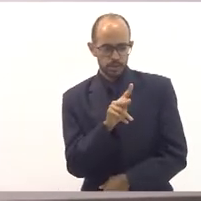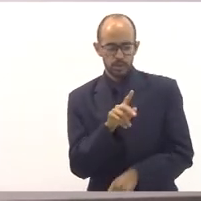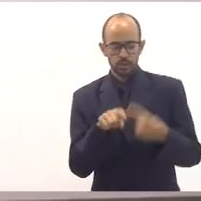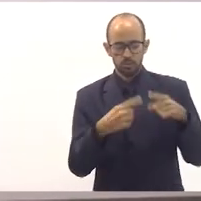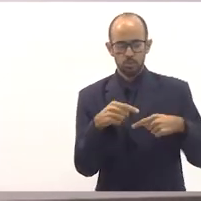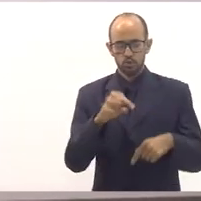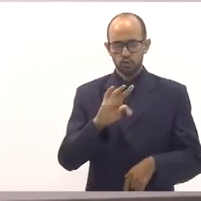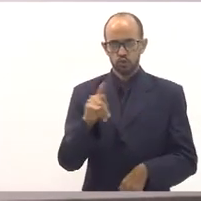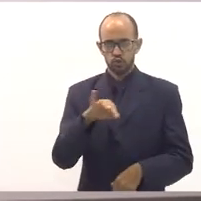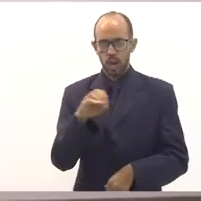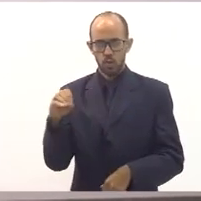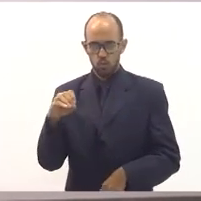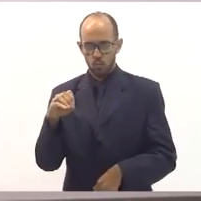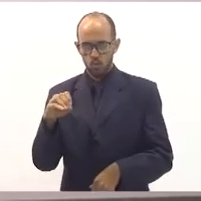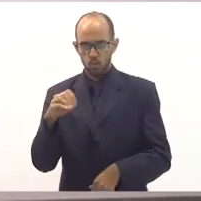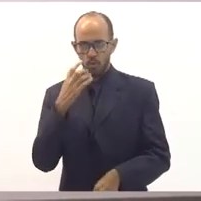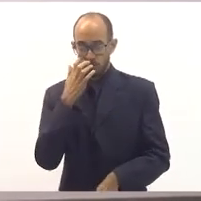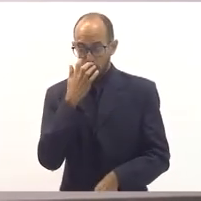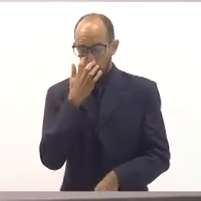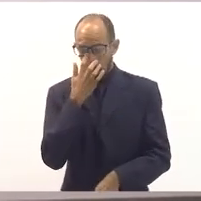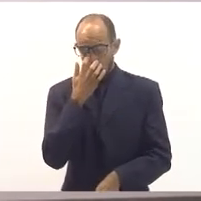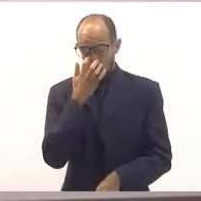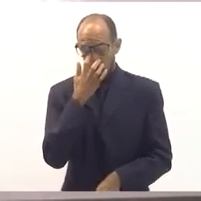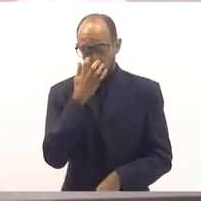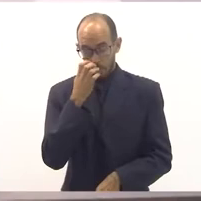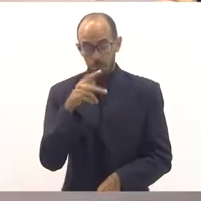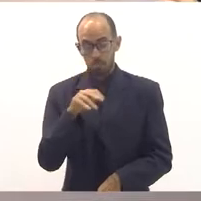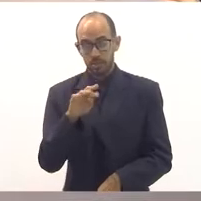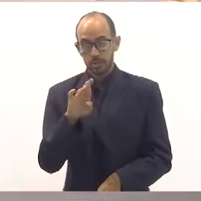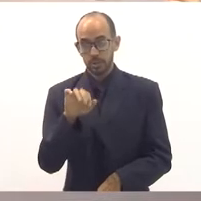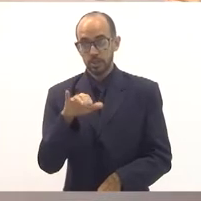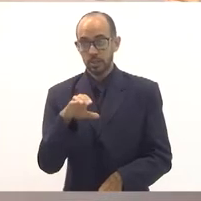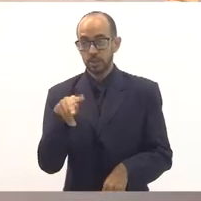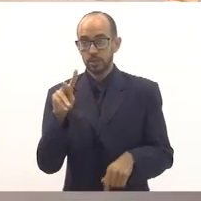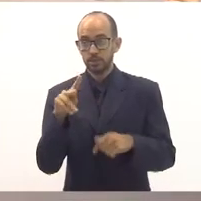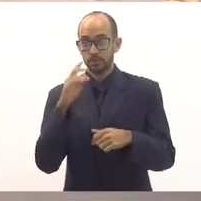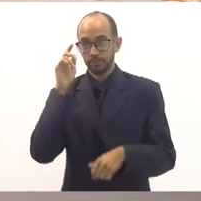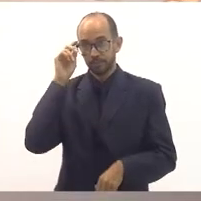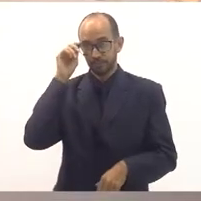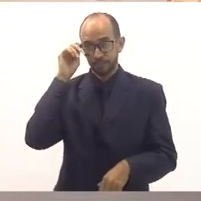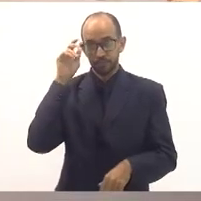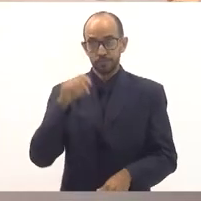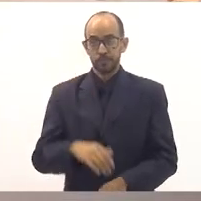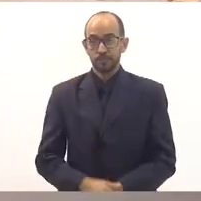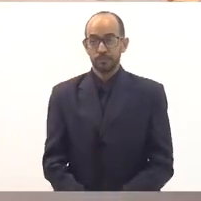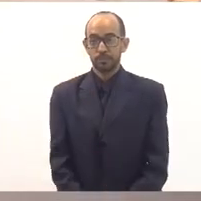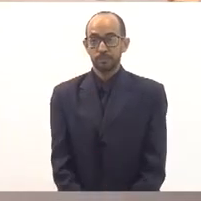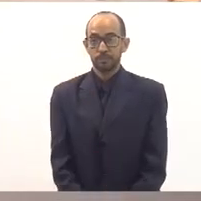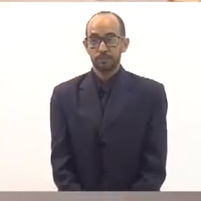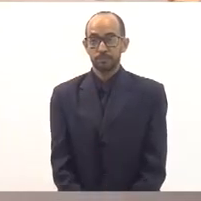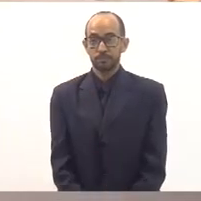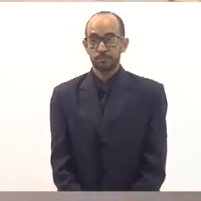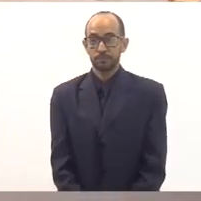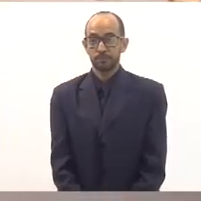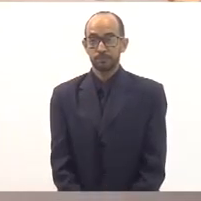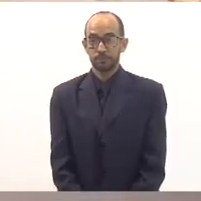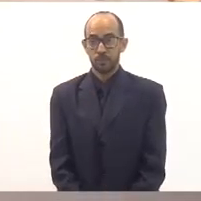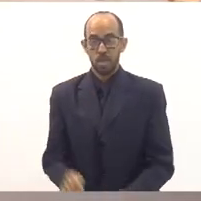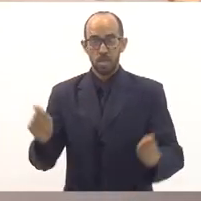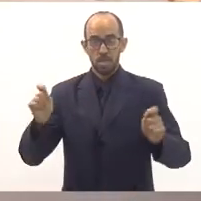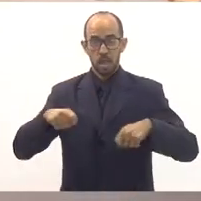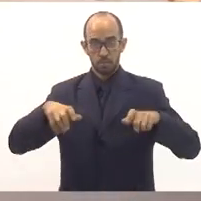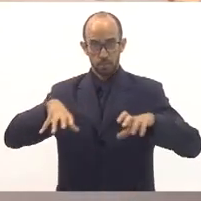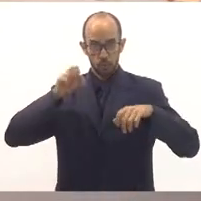Tiago E cadê o Patrick Sampaio aqui aqui é Patrick Patrick Patrick todos de novo vindo